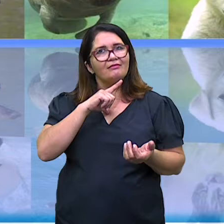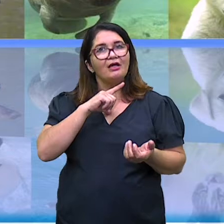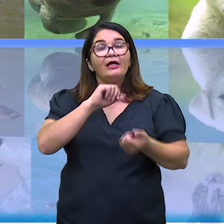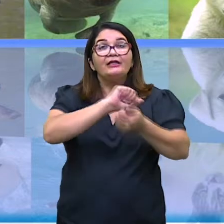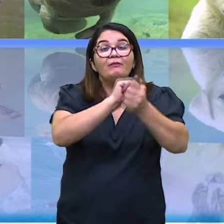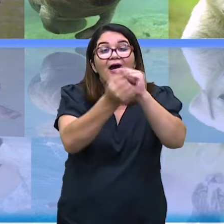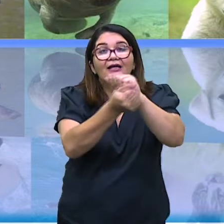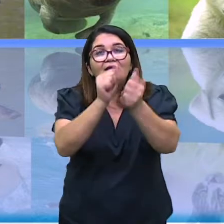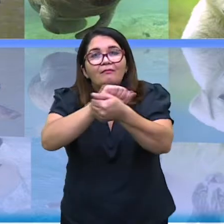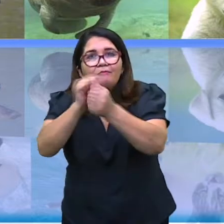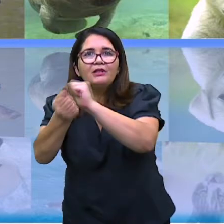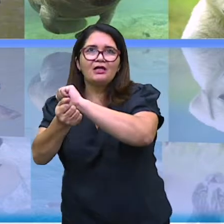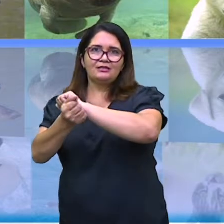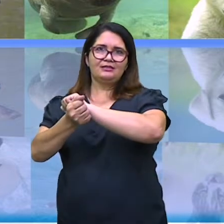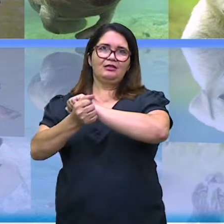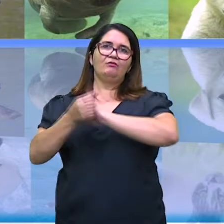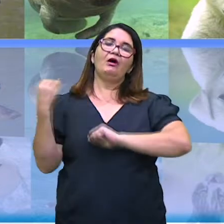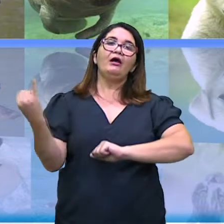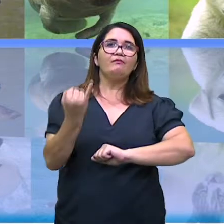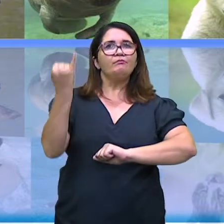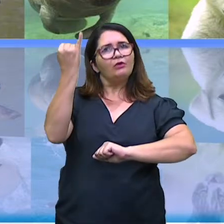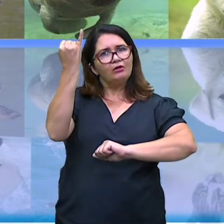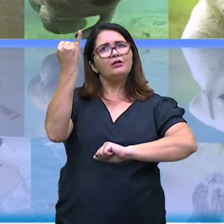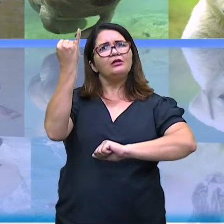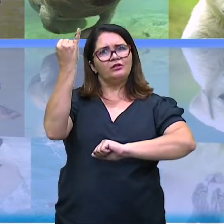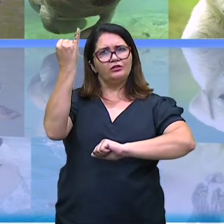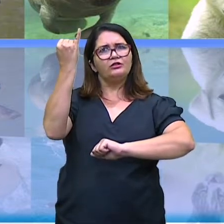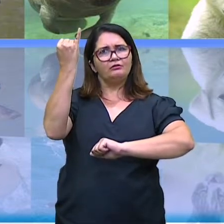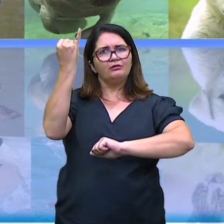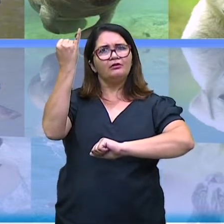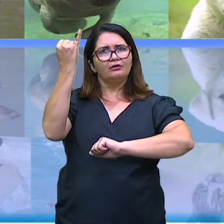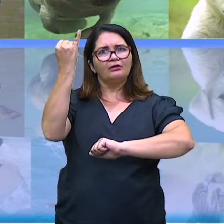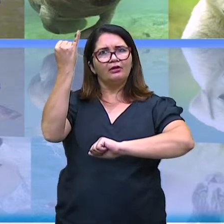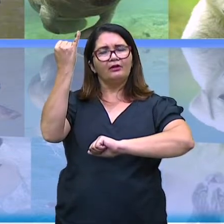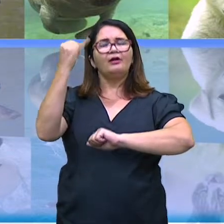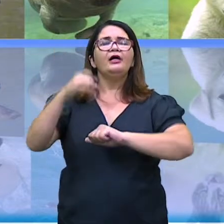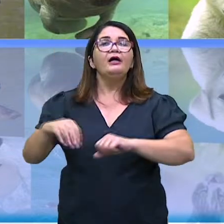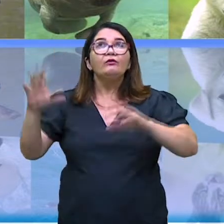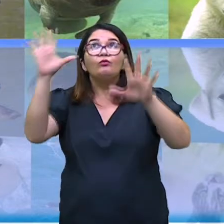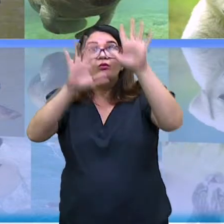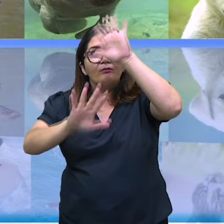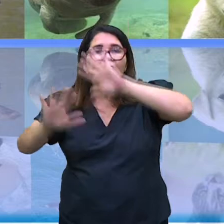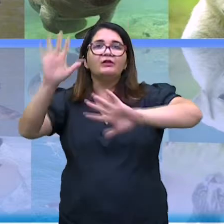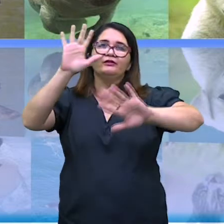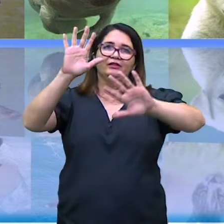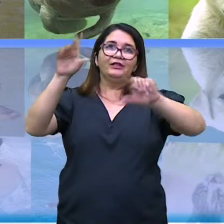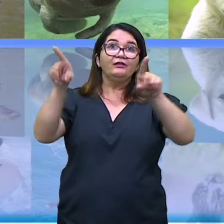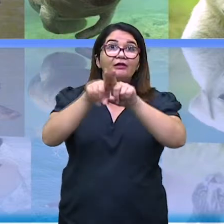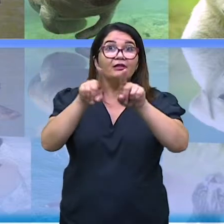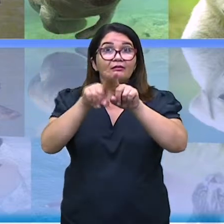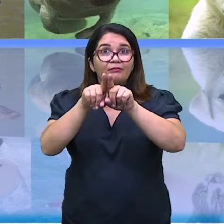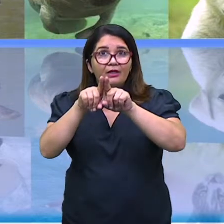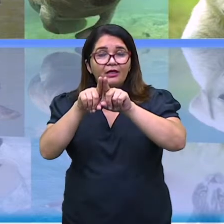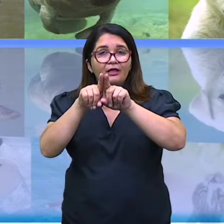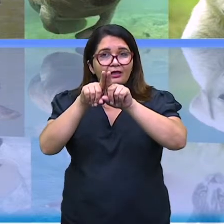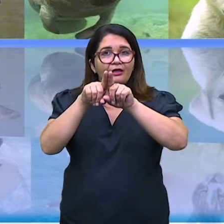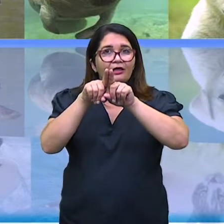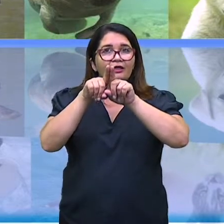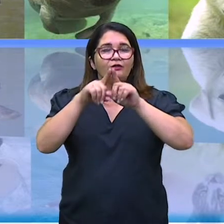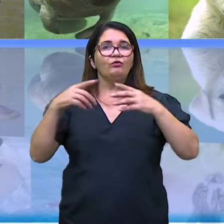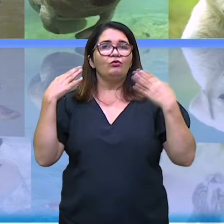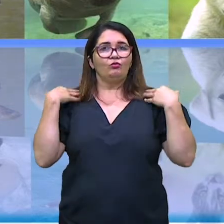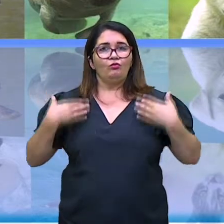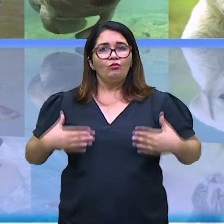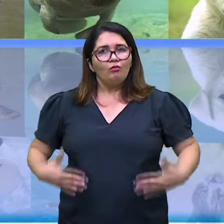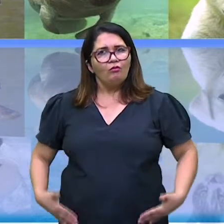adaptar, sobreviver, gerar novos descendentes. Então, a gente viu